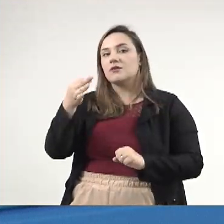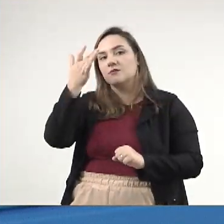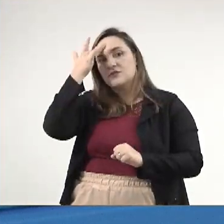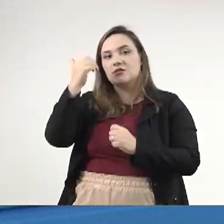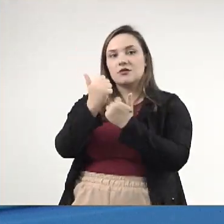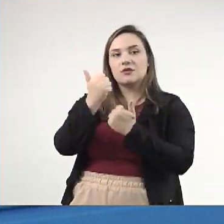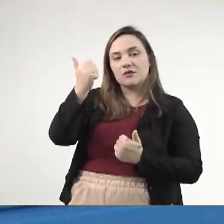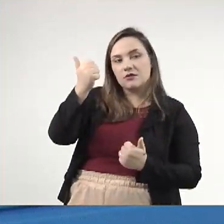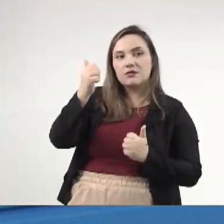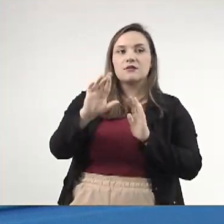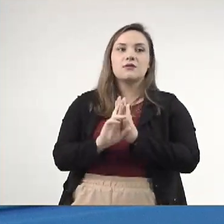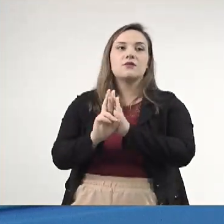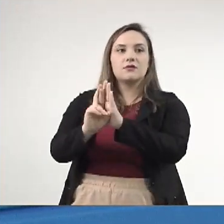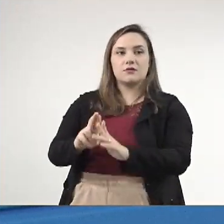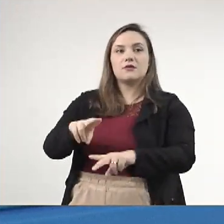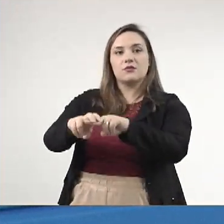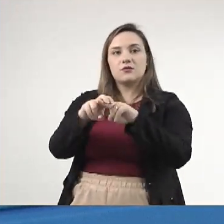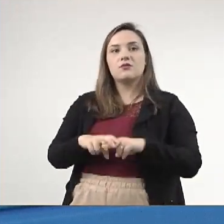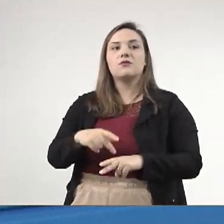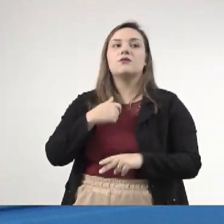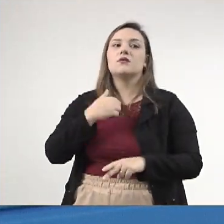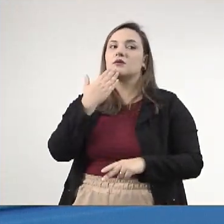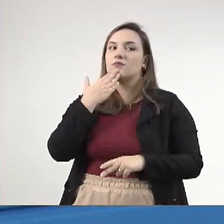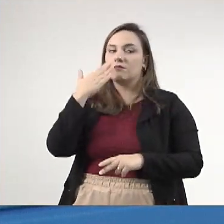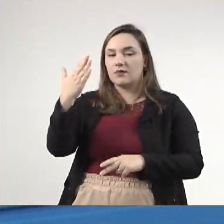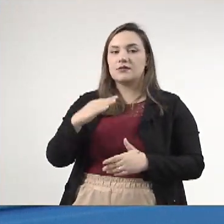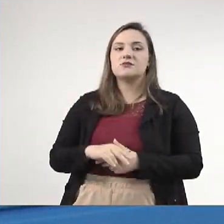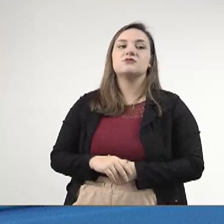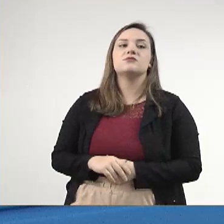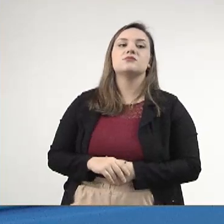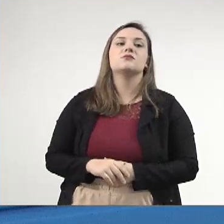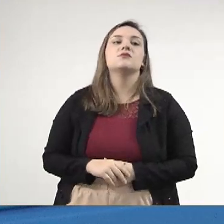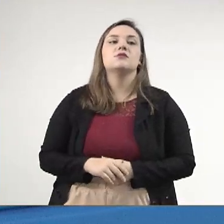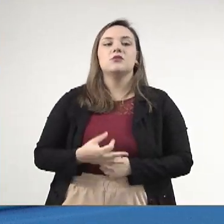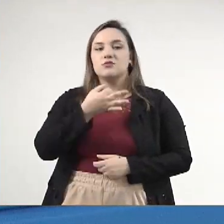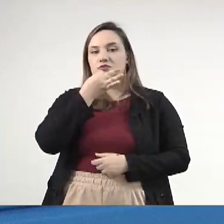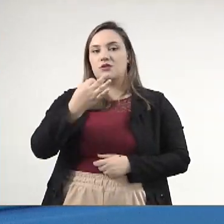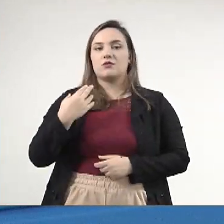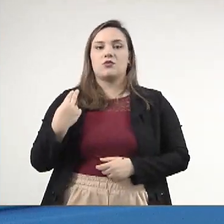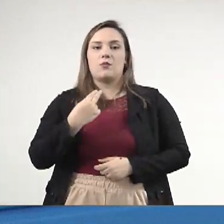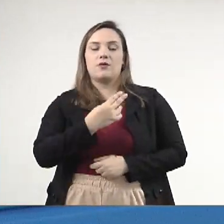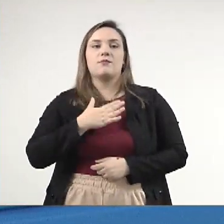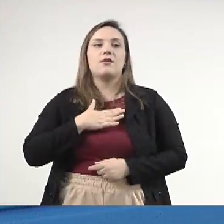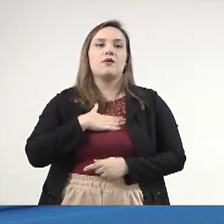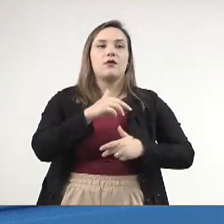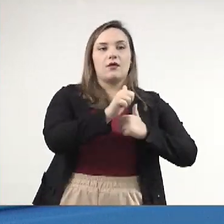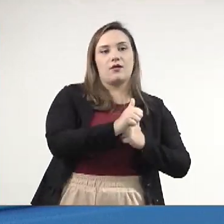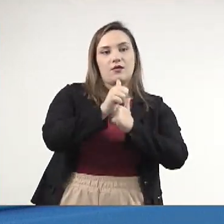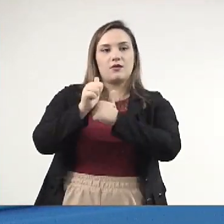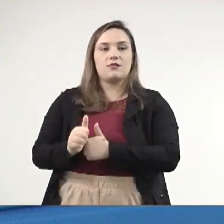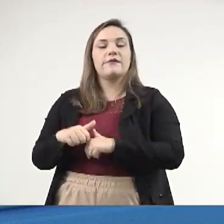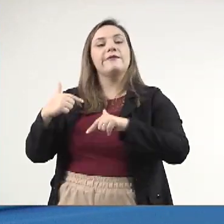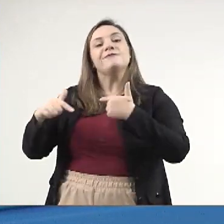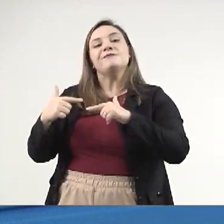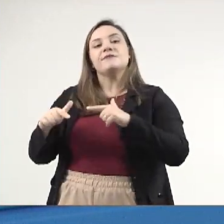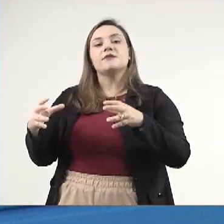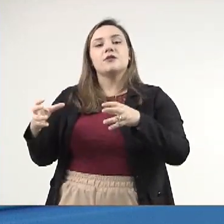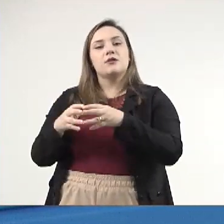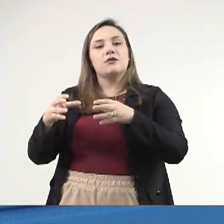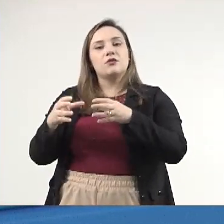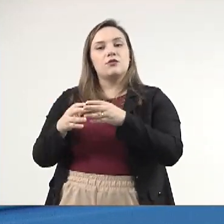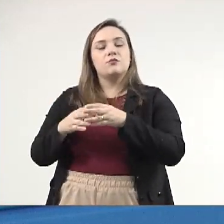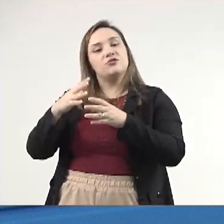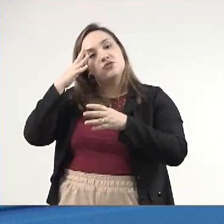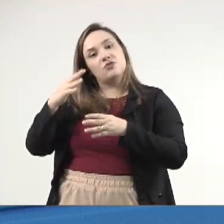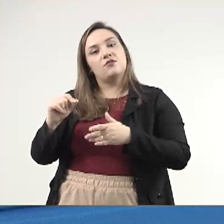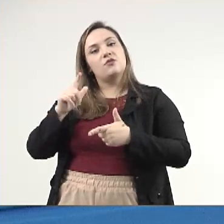seu representante, motivo pelo qual se requer à mesa diretora a indicação desse parlamentar para acompanhamento dos trabalhos da Comissão de